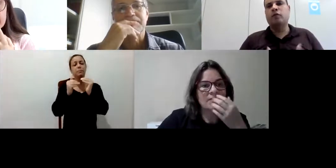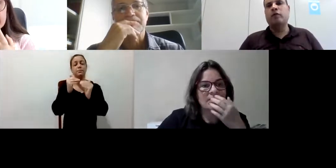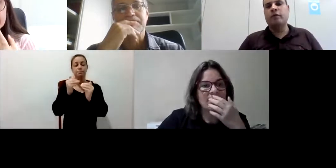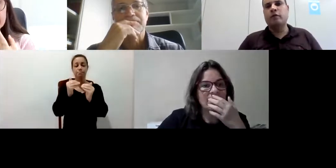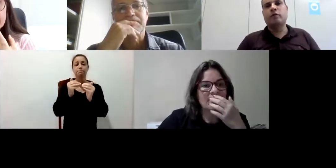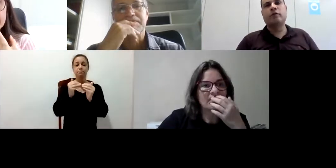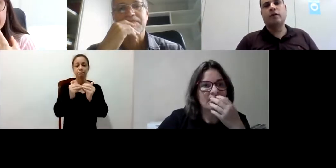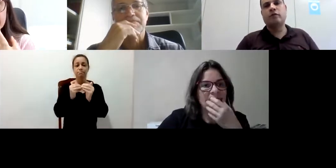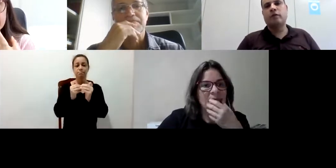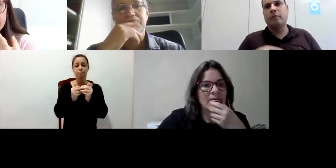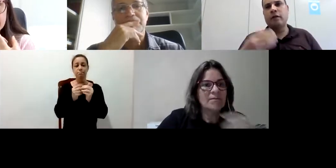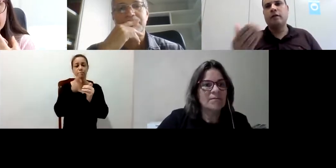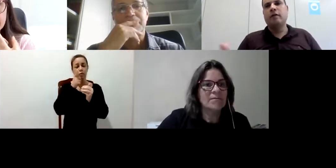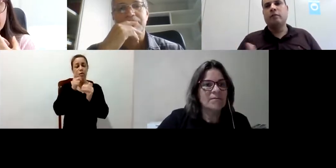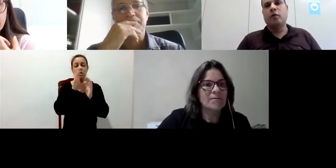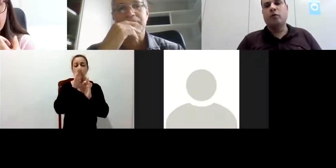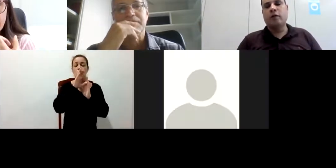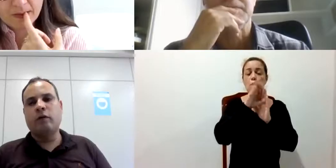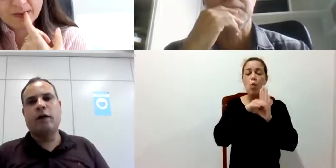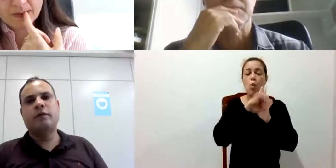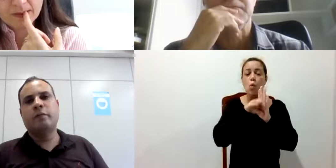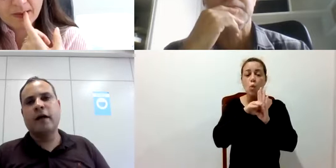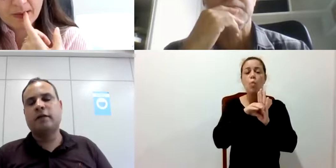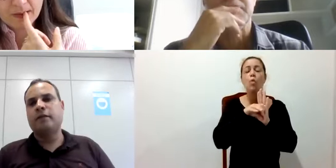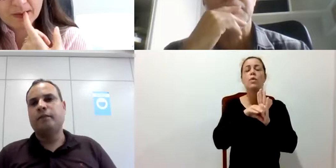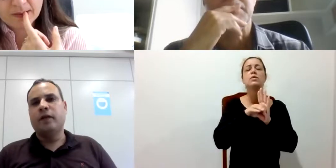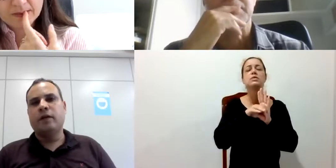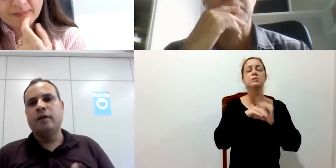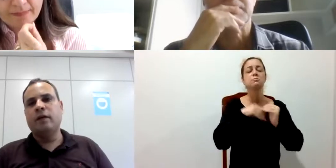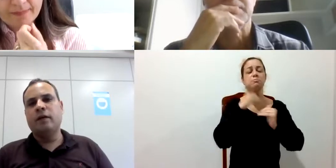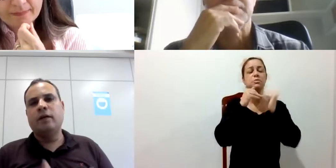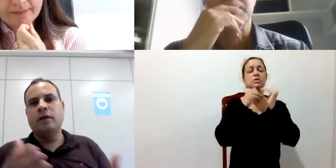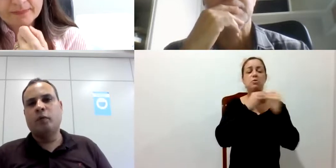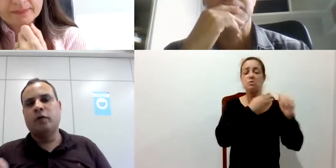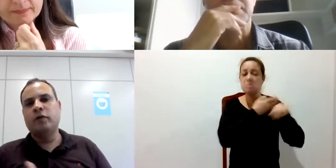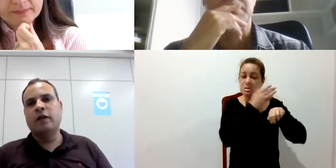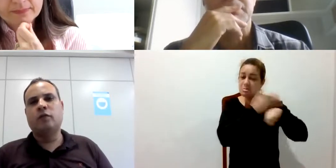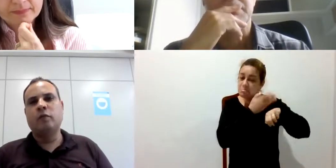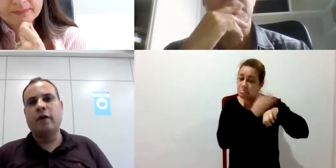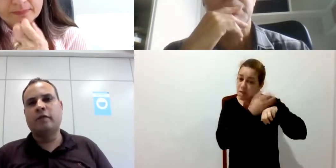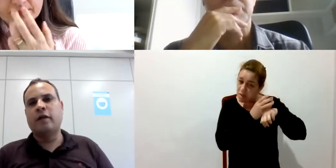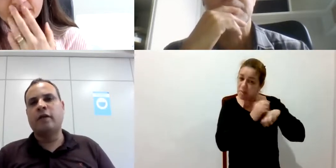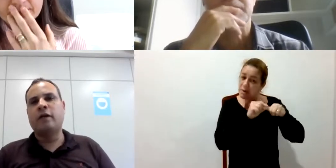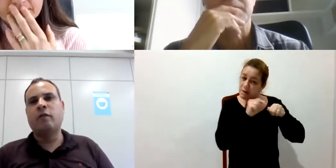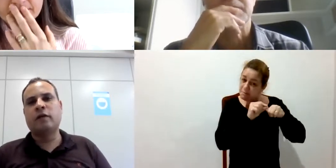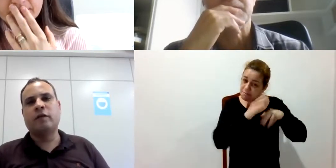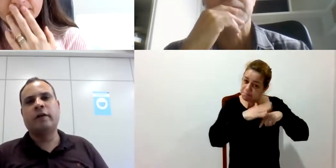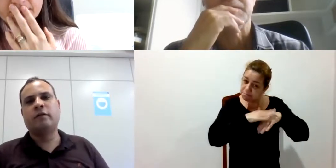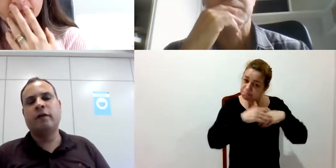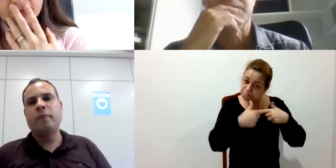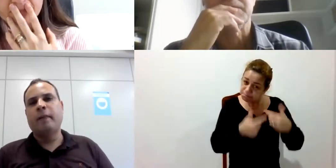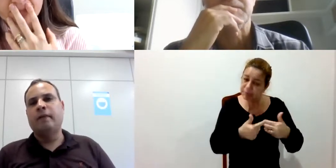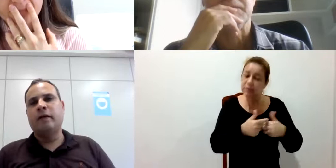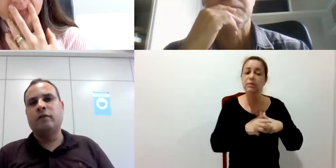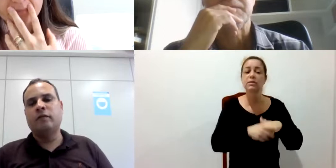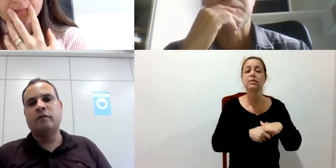em absorver esses conceitos e também procurar colocar eles em prática e oportunidades como essas daí, agora que está dentro,